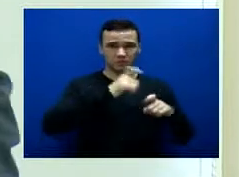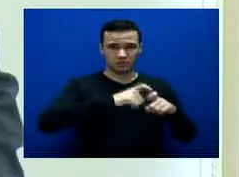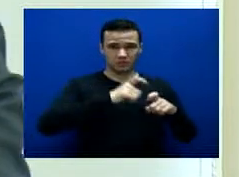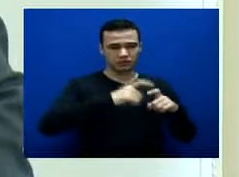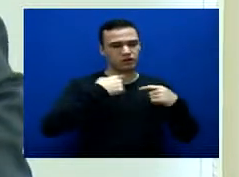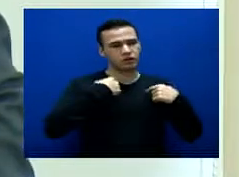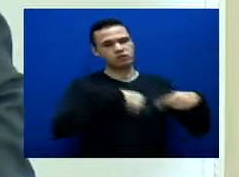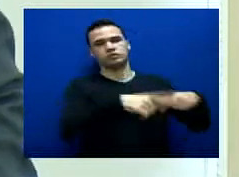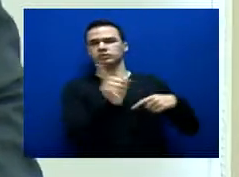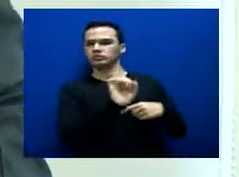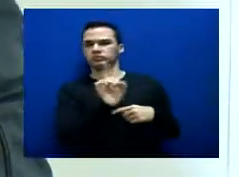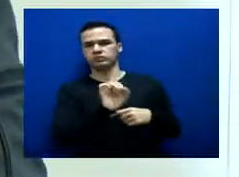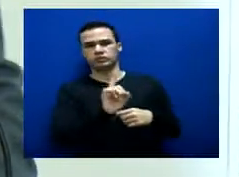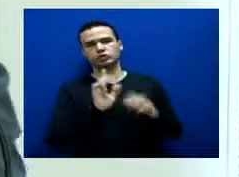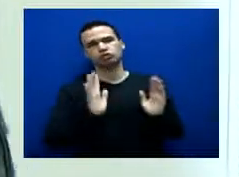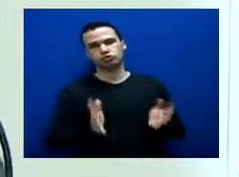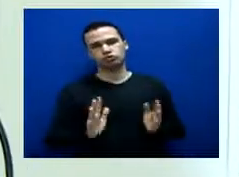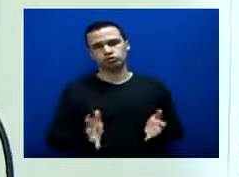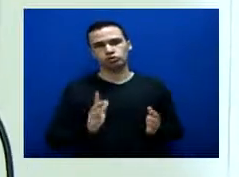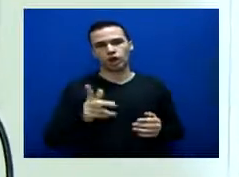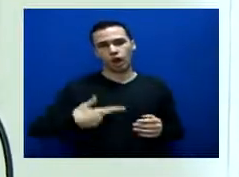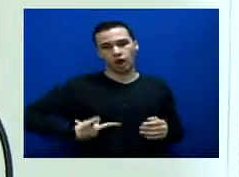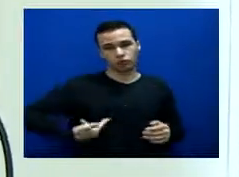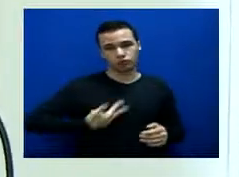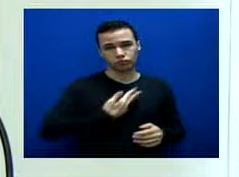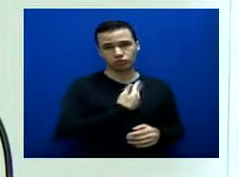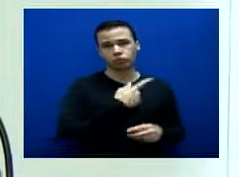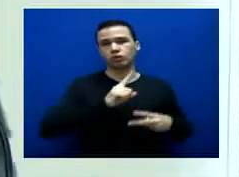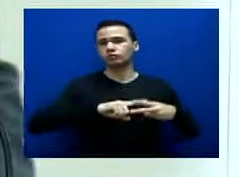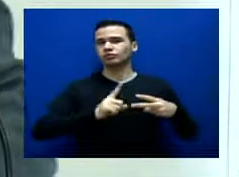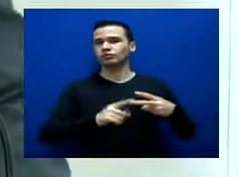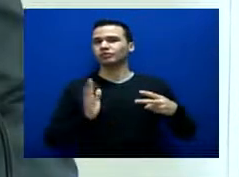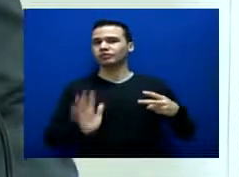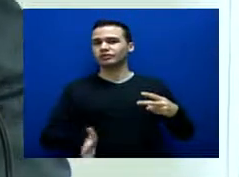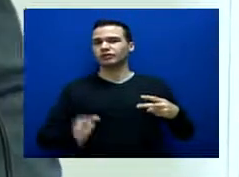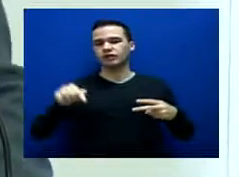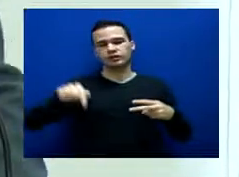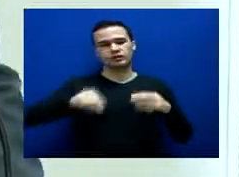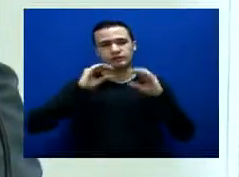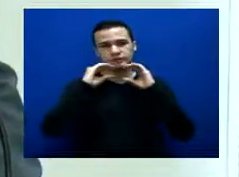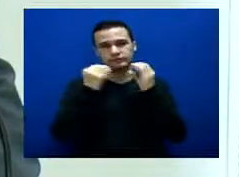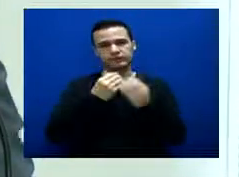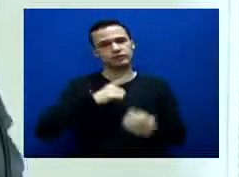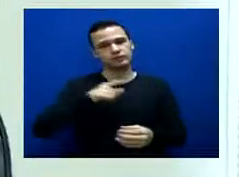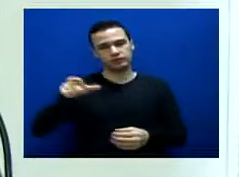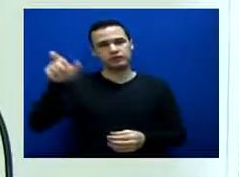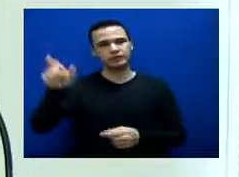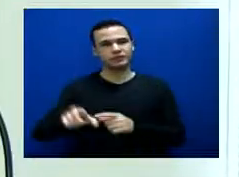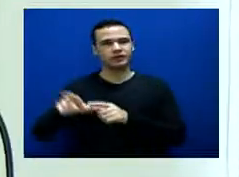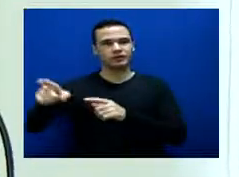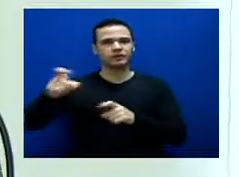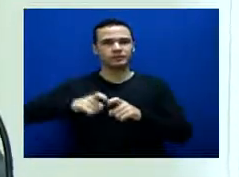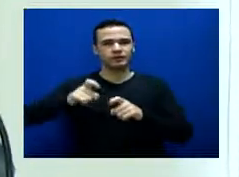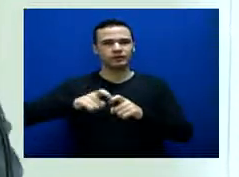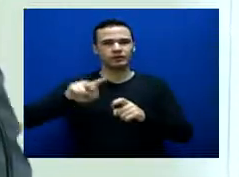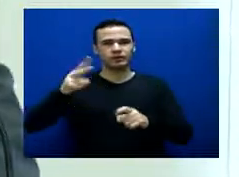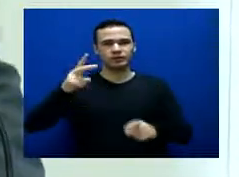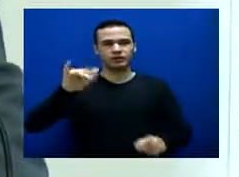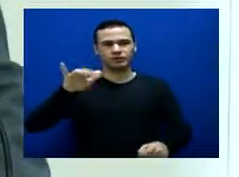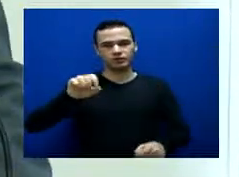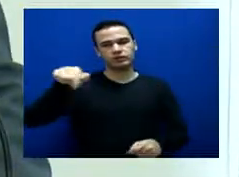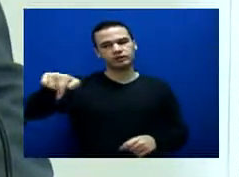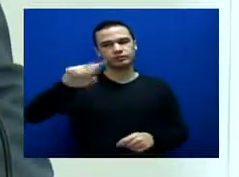já fui muitas vezes salvo, eu já fiz 2 cirurgias. Aqui a gente tem um exemplo na nossa casa de pessoa, de ser humano, que é o Dr. Hélio